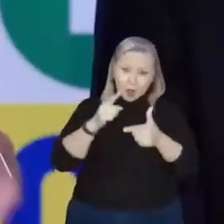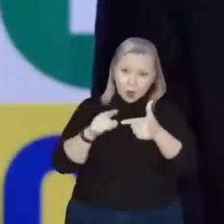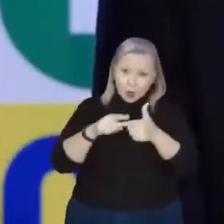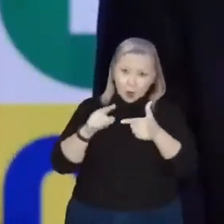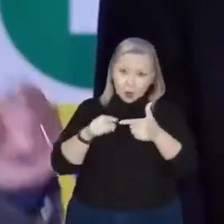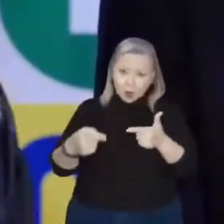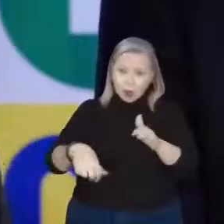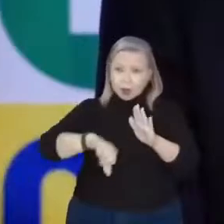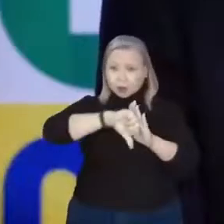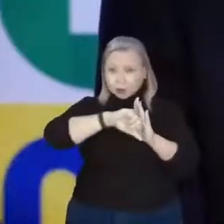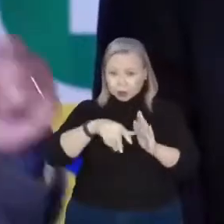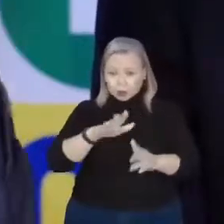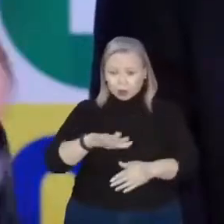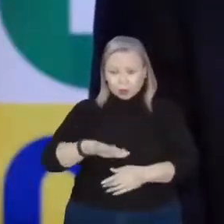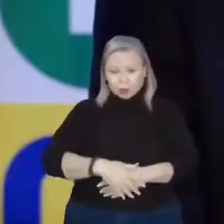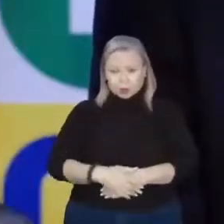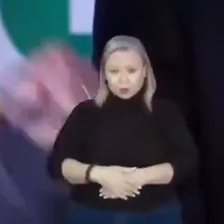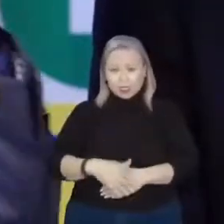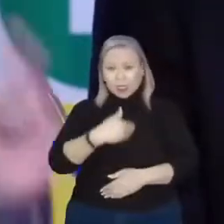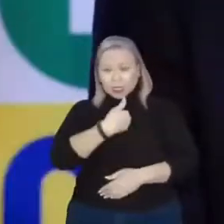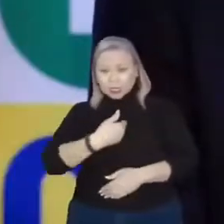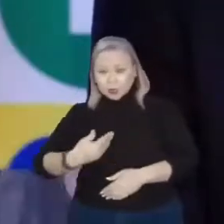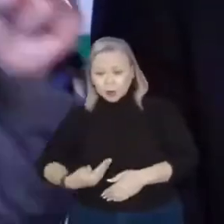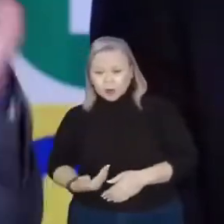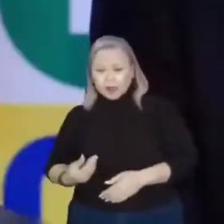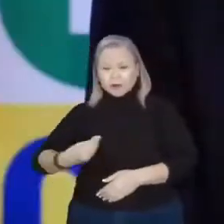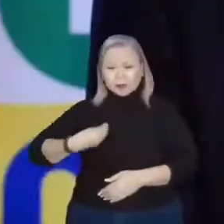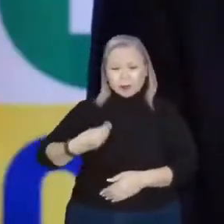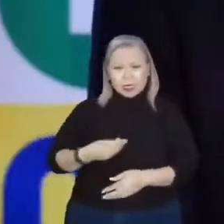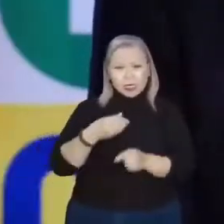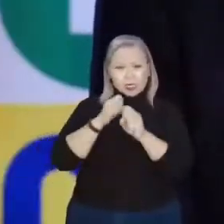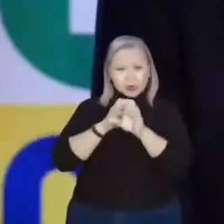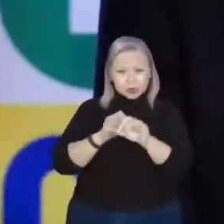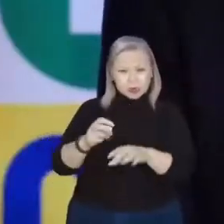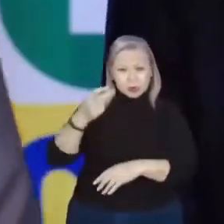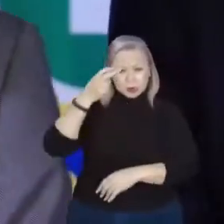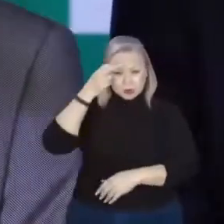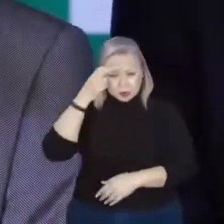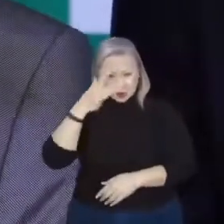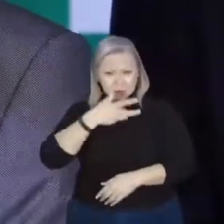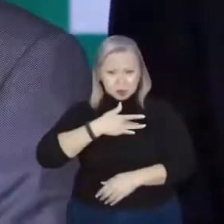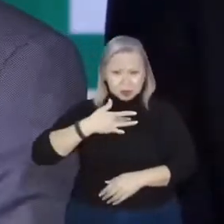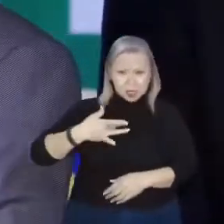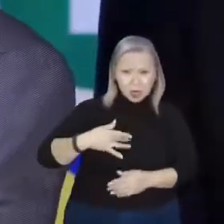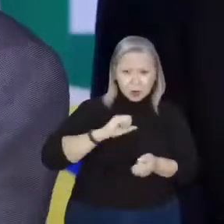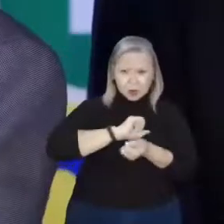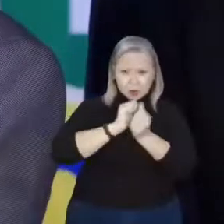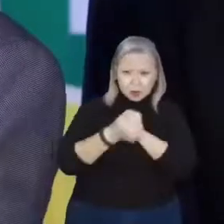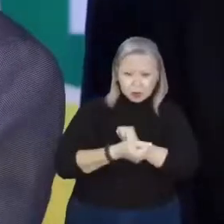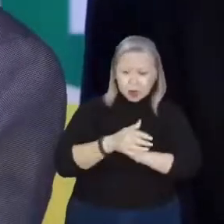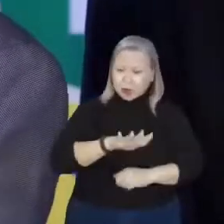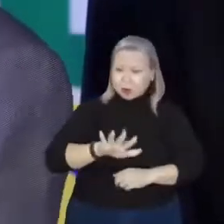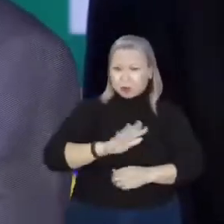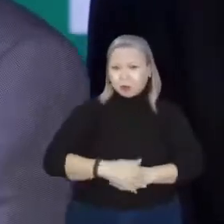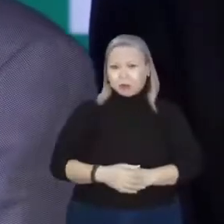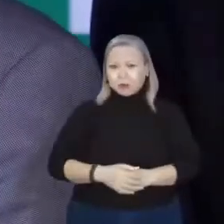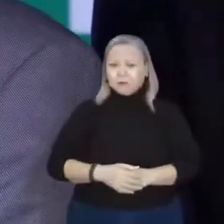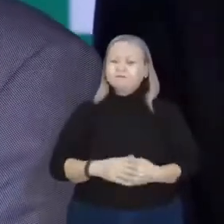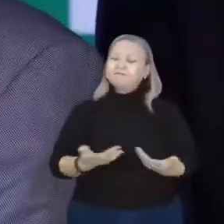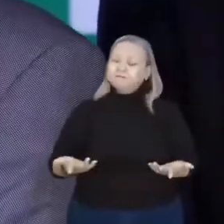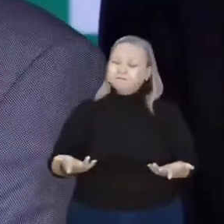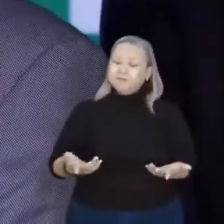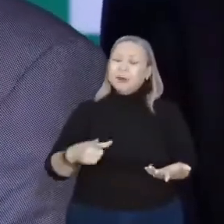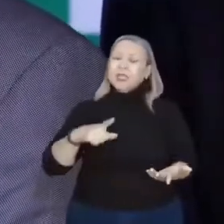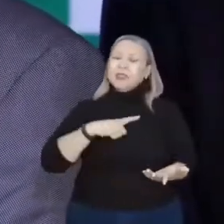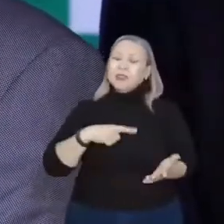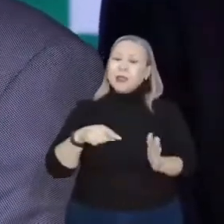com educação, com cultura, com saúde, com lazer, com esporte, possivelmente a gente tivesse menos